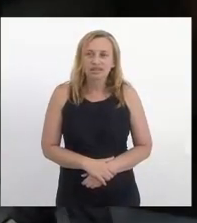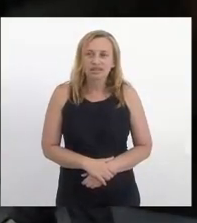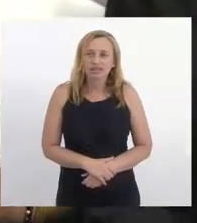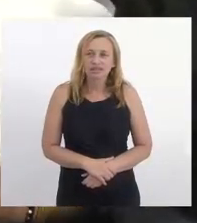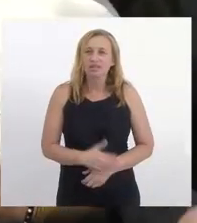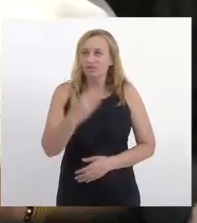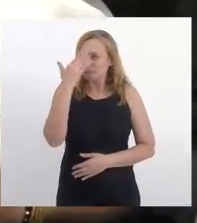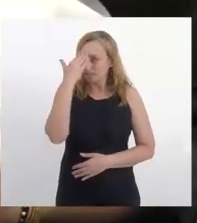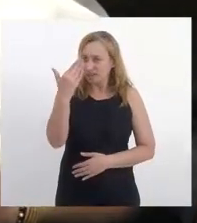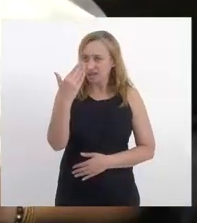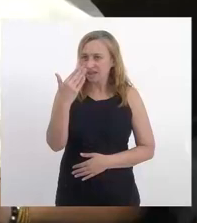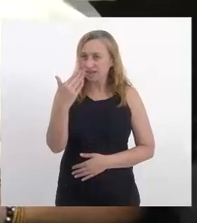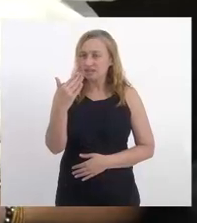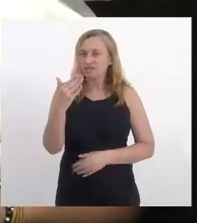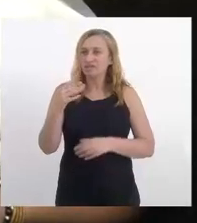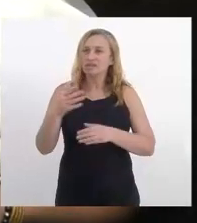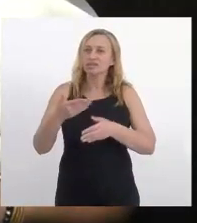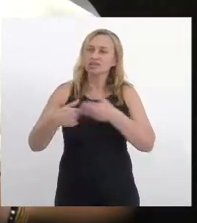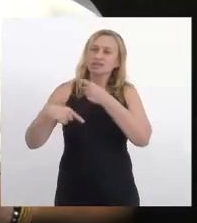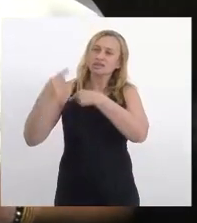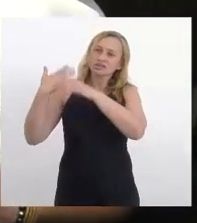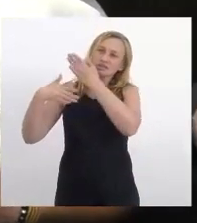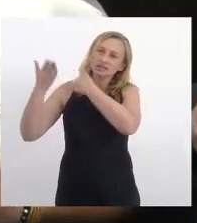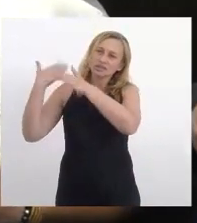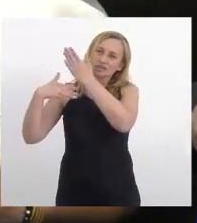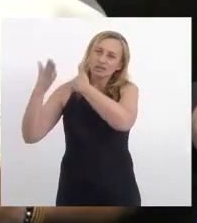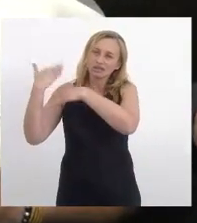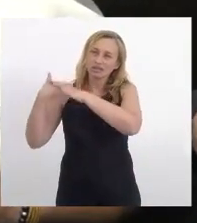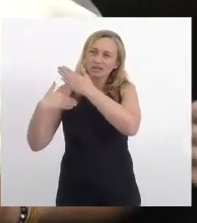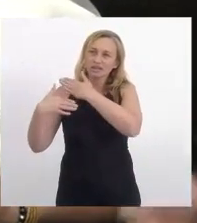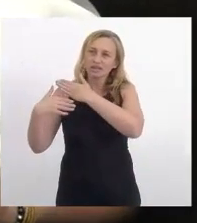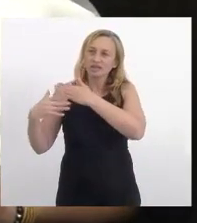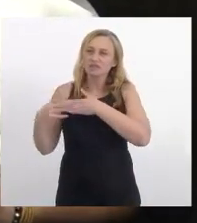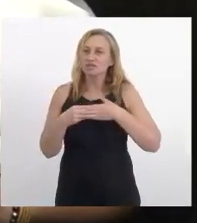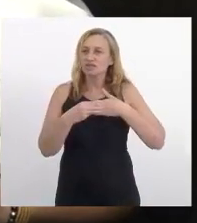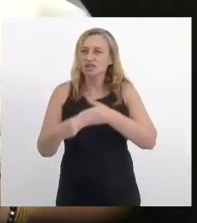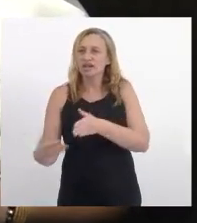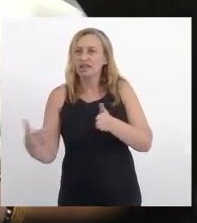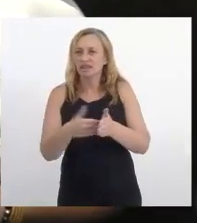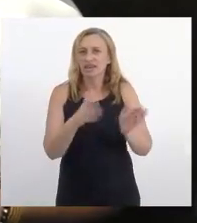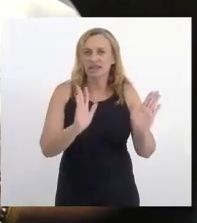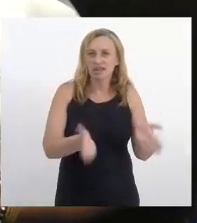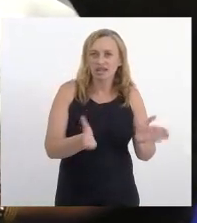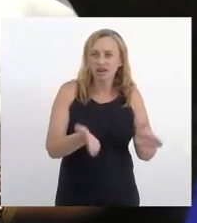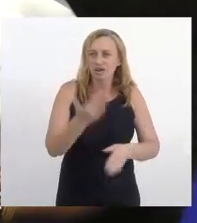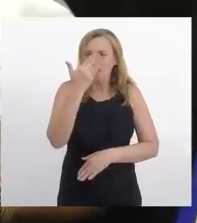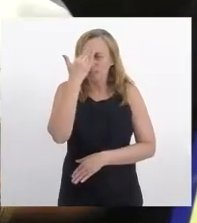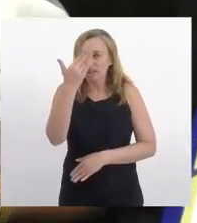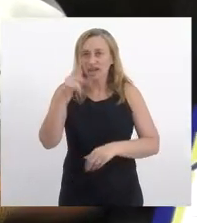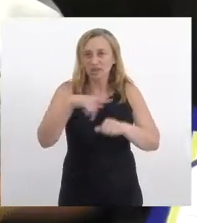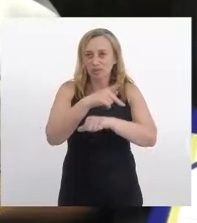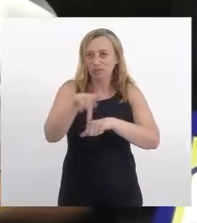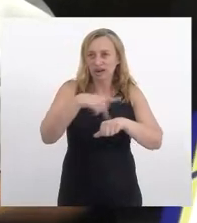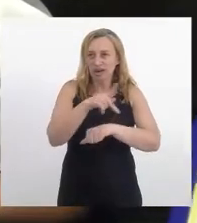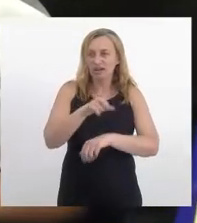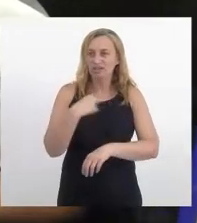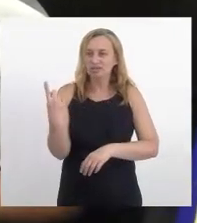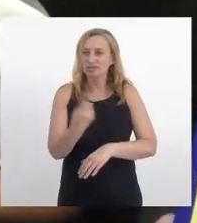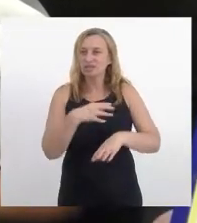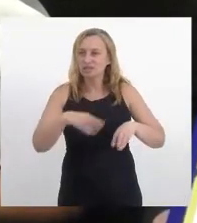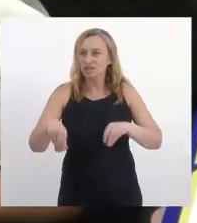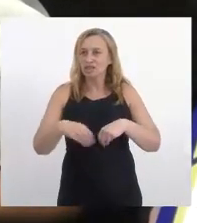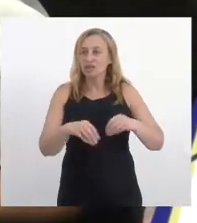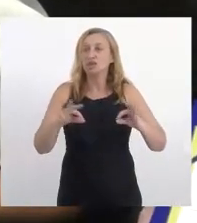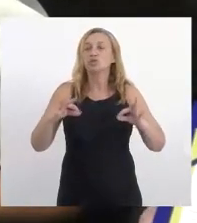Muito obrigada, meus antepassados ancestrais que nos trouxeram até aqui. Muito obrigada, nosso país, a nossa terra, tudo